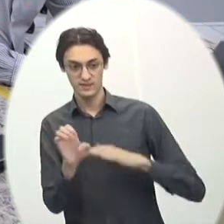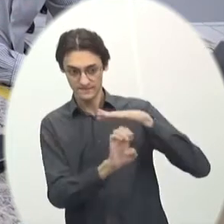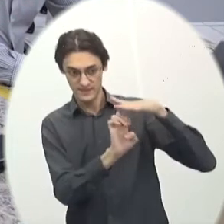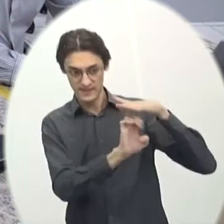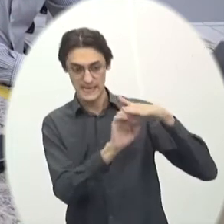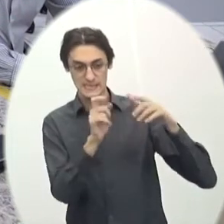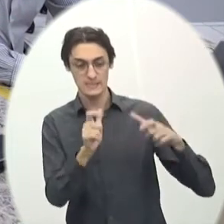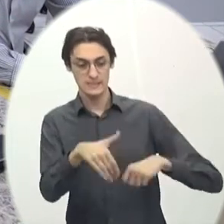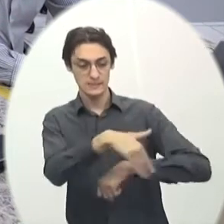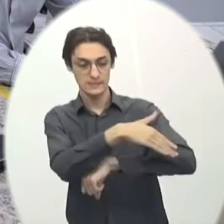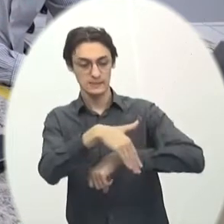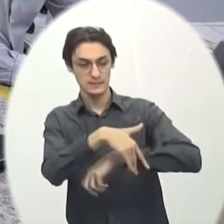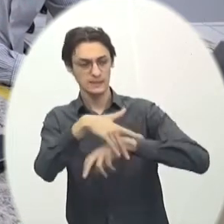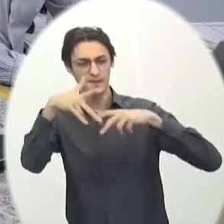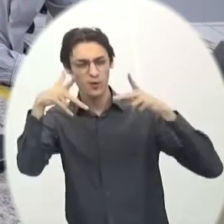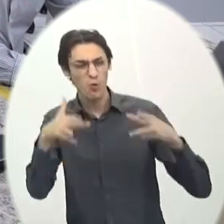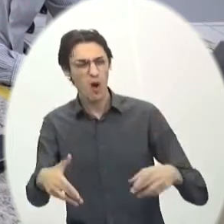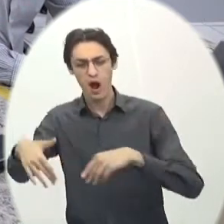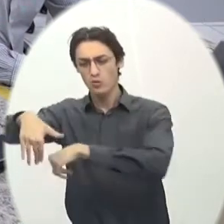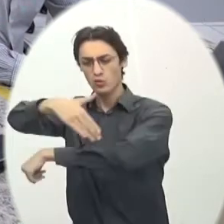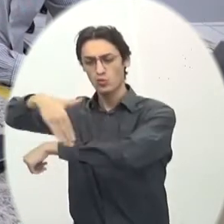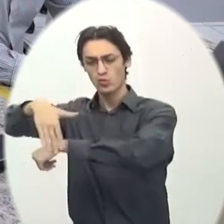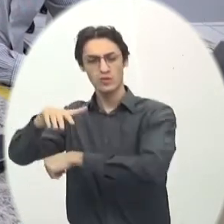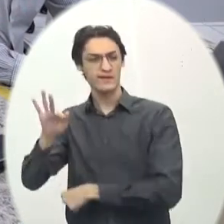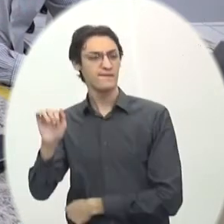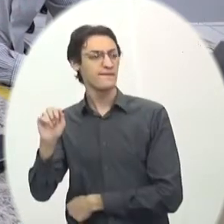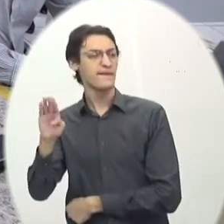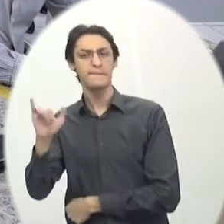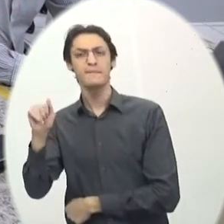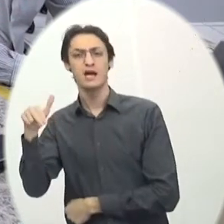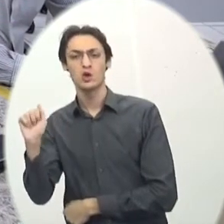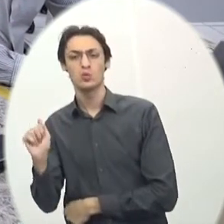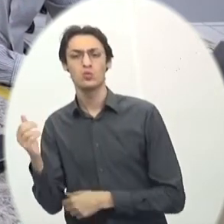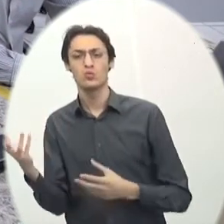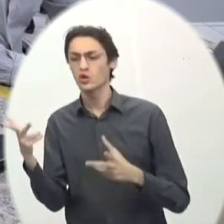coincidir com o endereço do Fabiano?